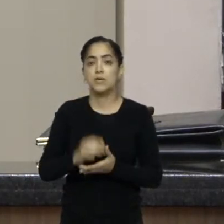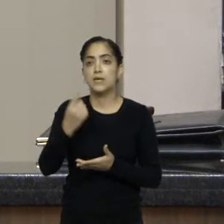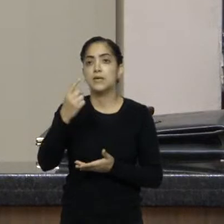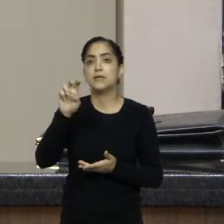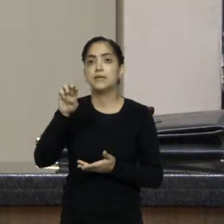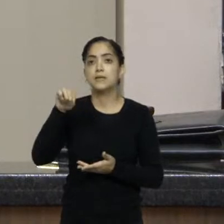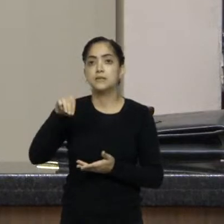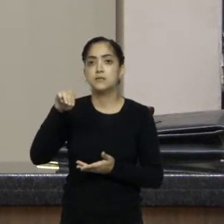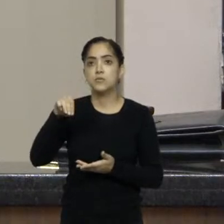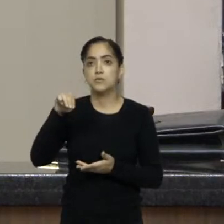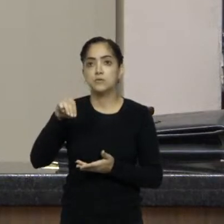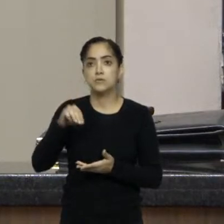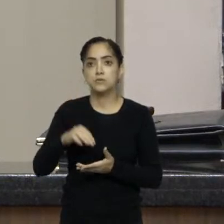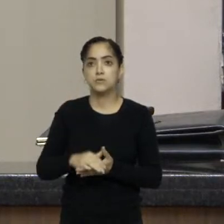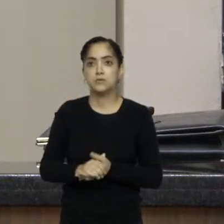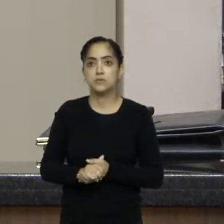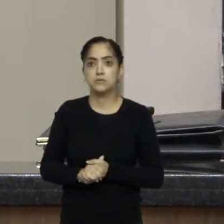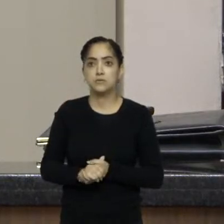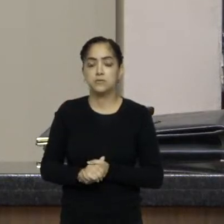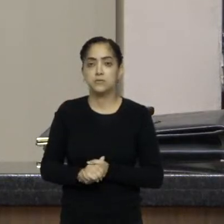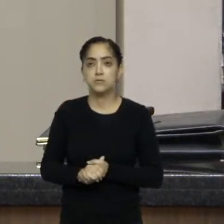minutos.